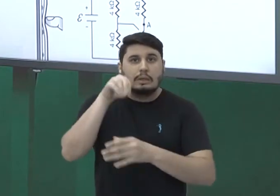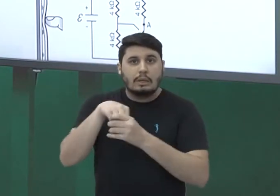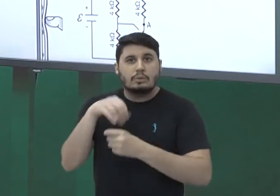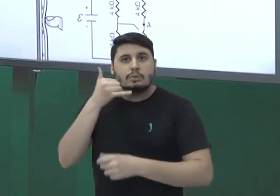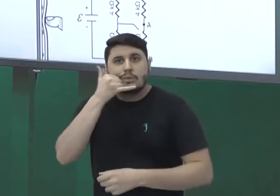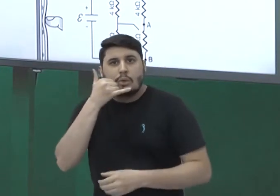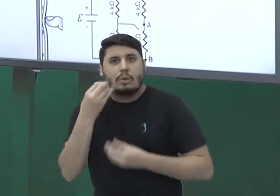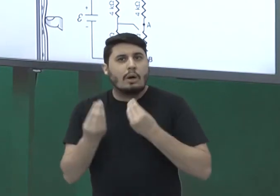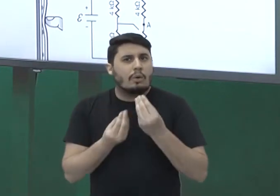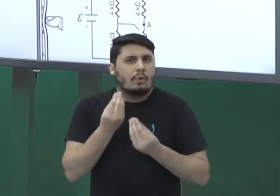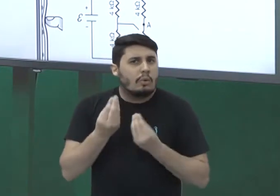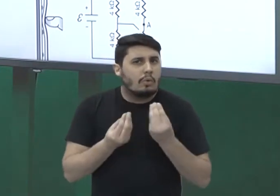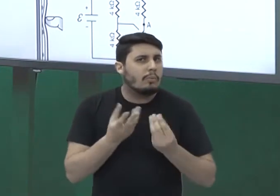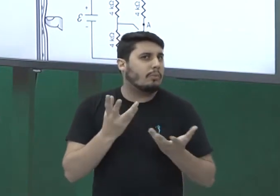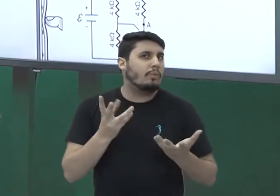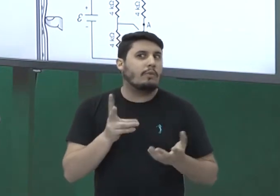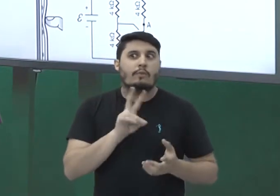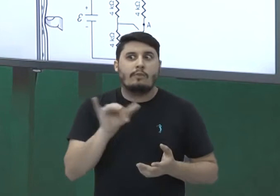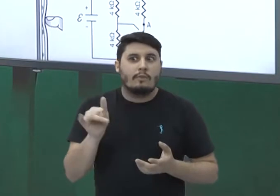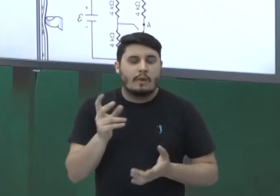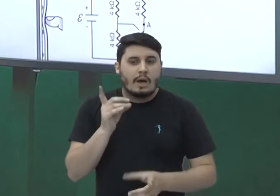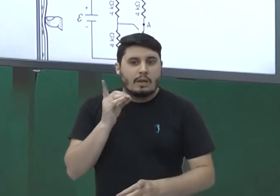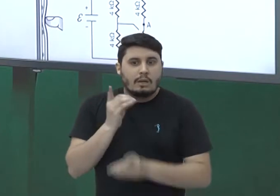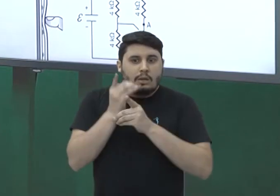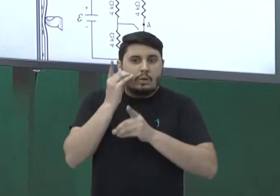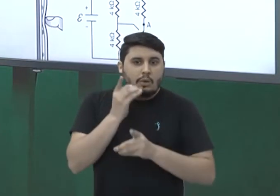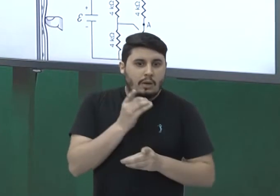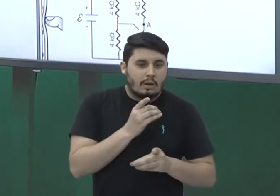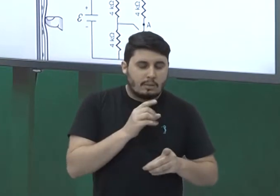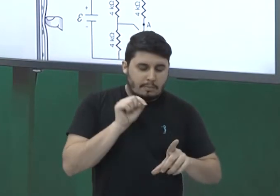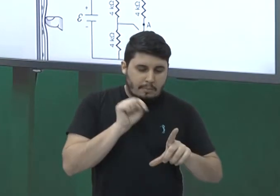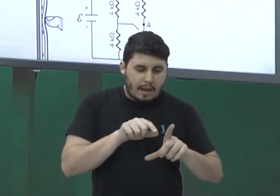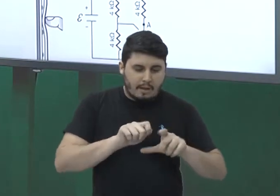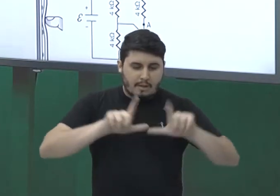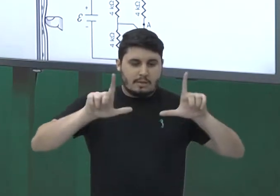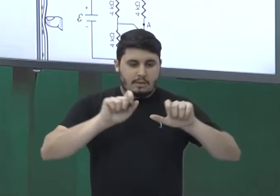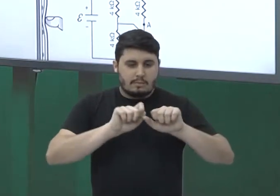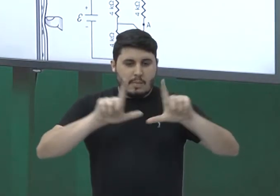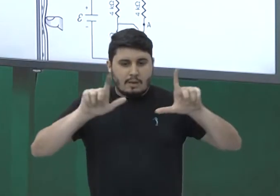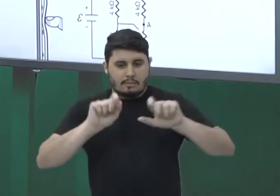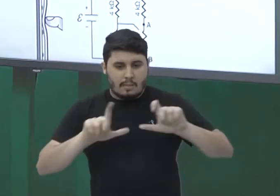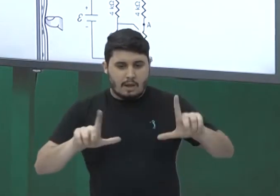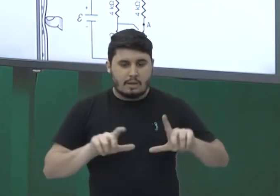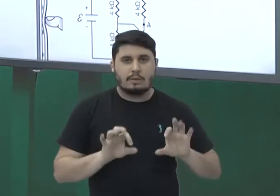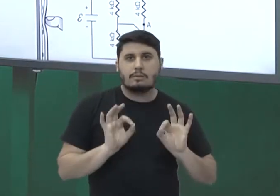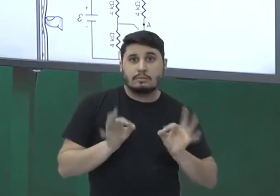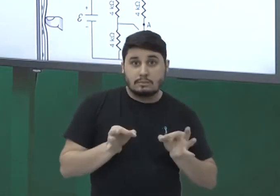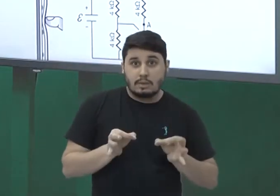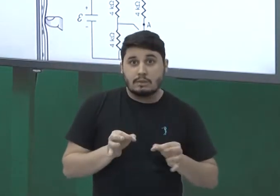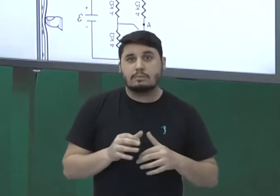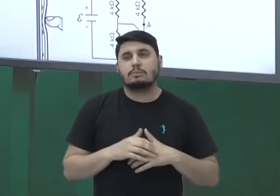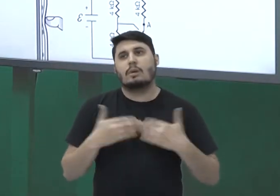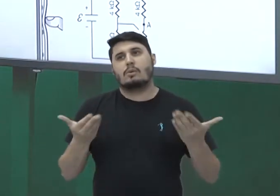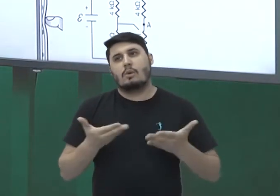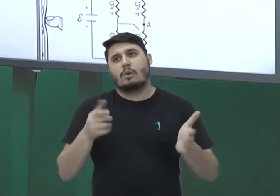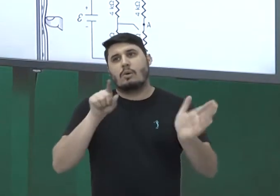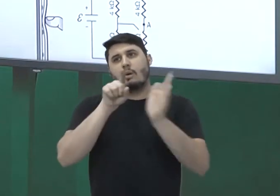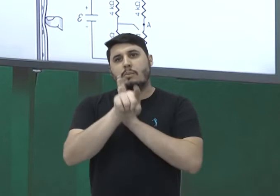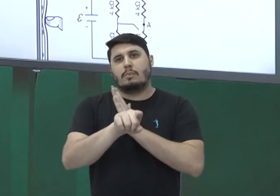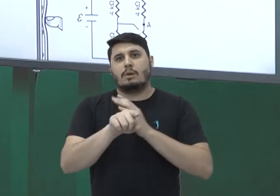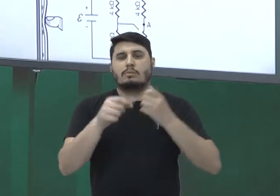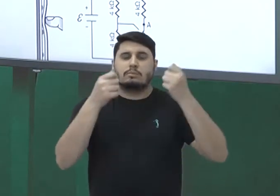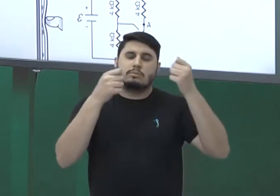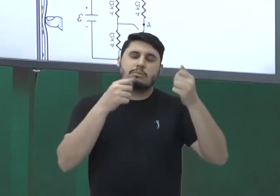onde as cargas irão se locomover, beleza? Então vamos embora fazer a leitura aqui da